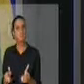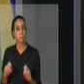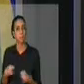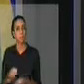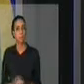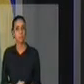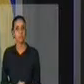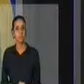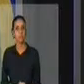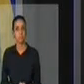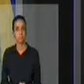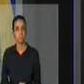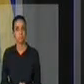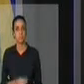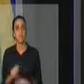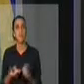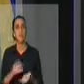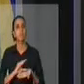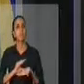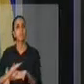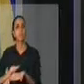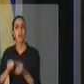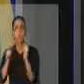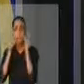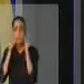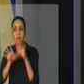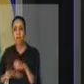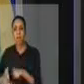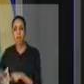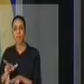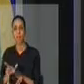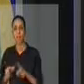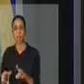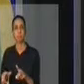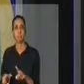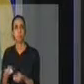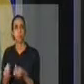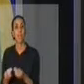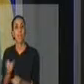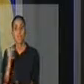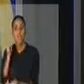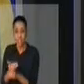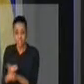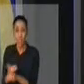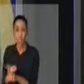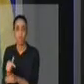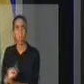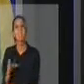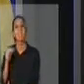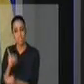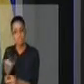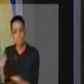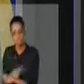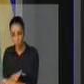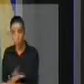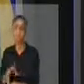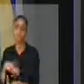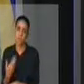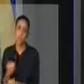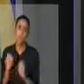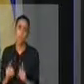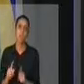Como financiar a atenção oncológica para que possamos fazer o diagnóstico? Porque depois do diagnóstico feito, o